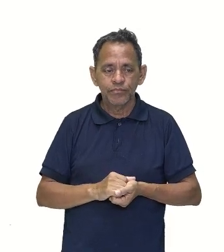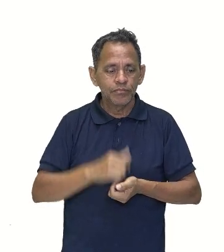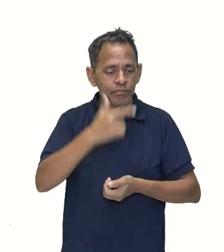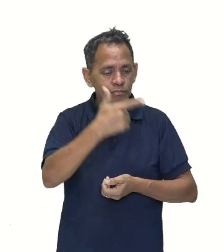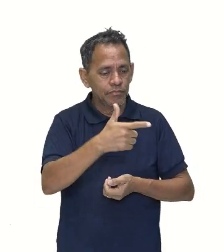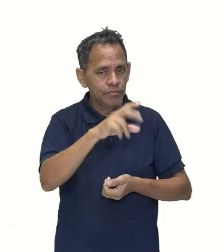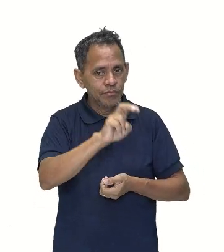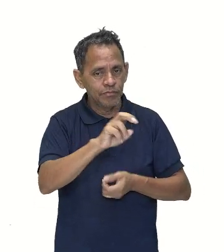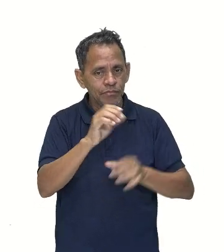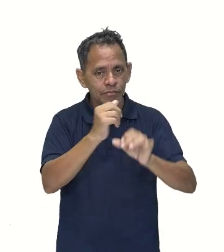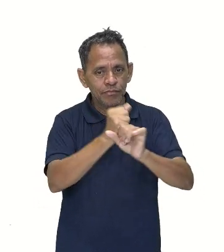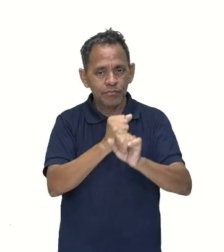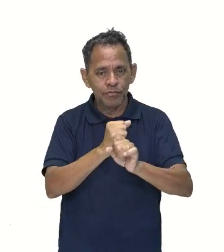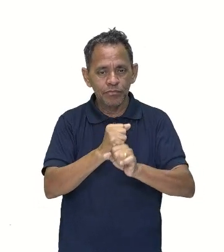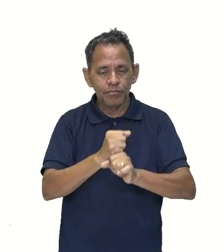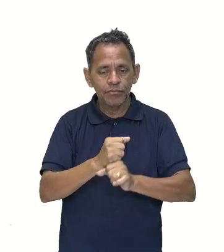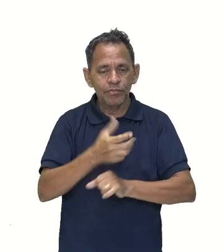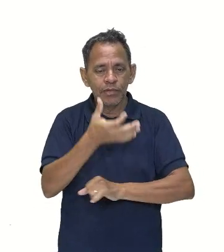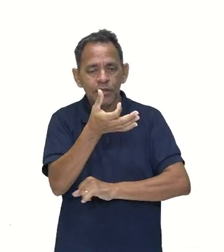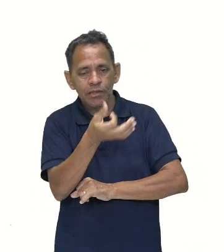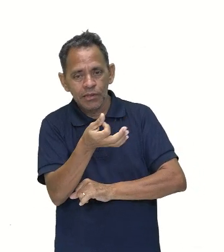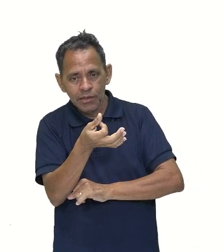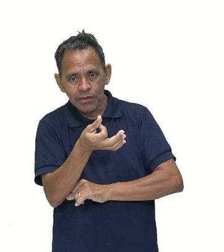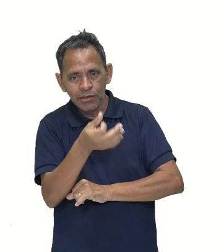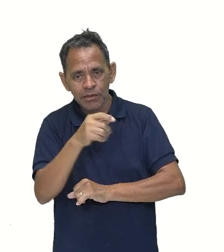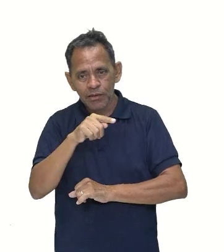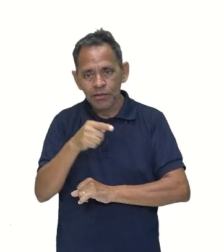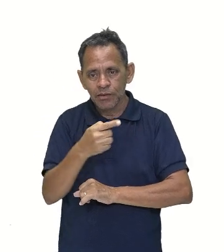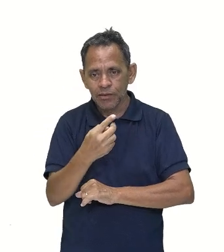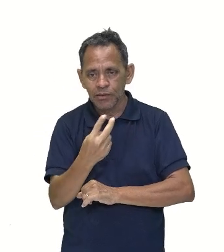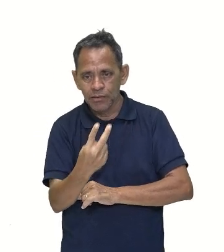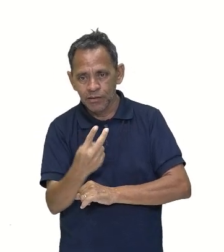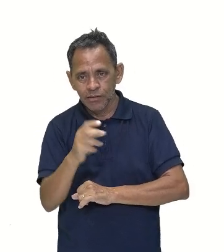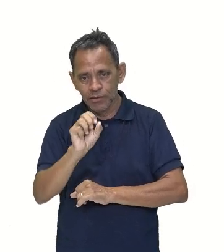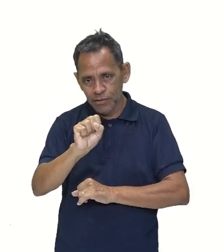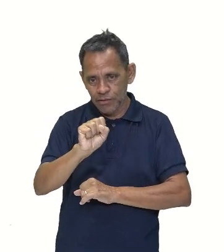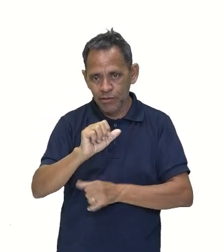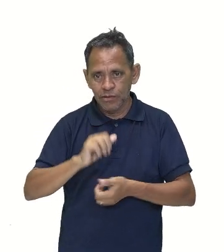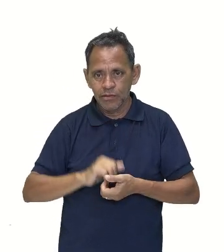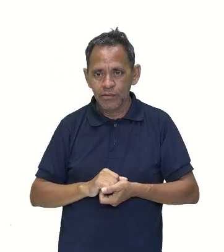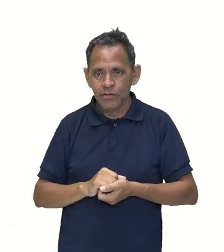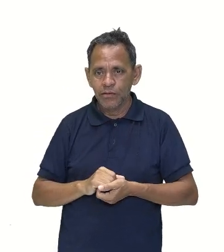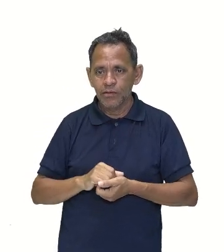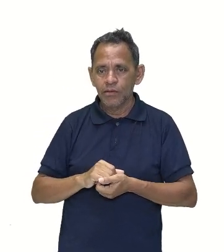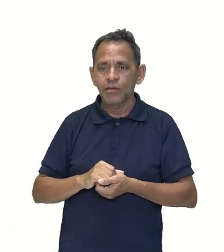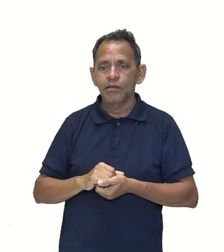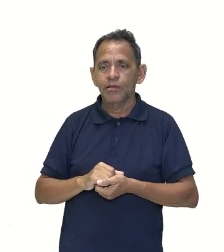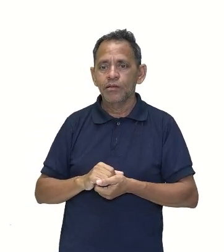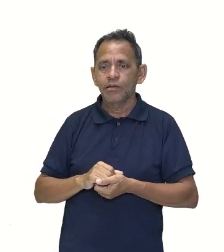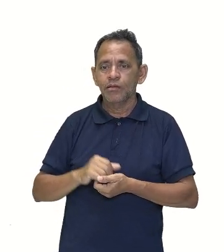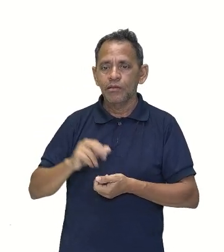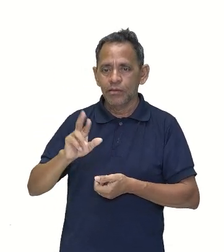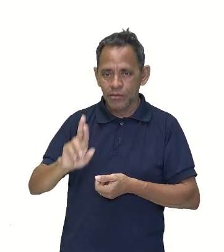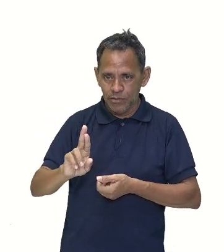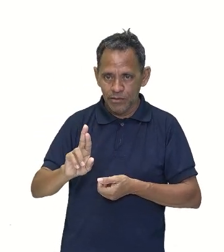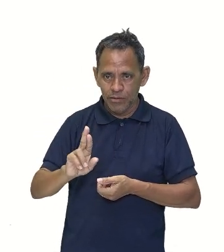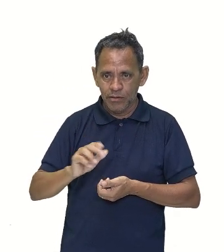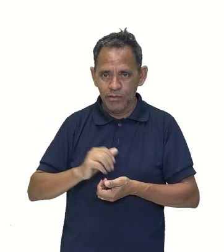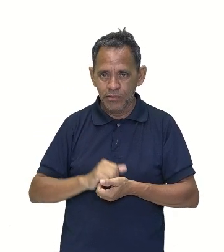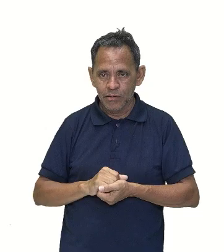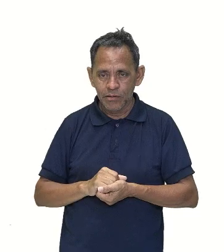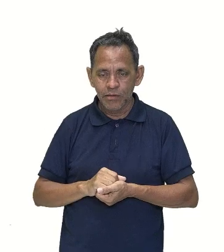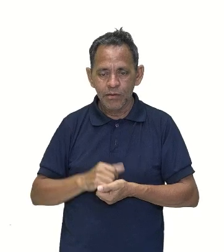25 é igual a 6,28 R, tá? Então, vai ficar